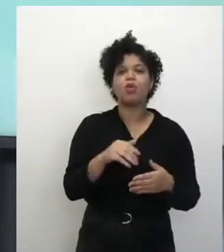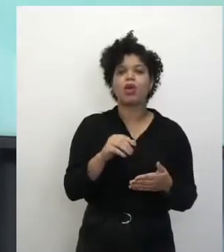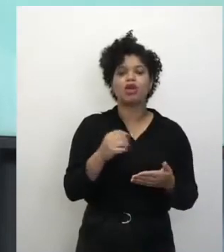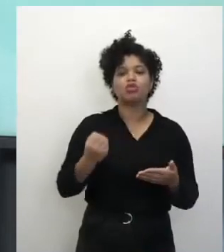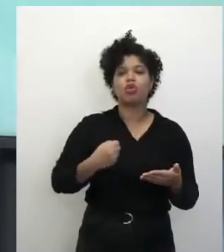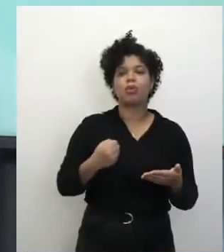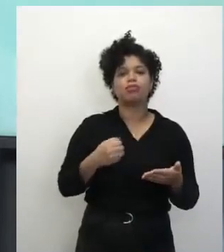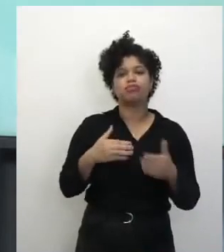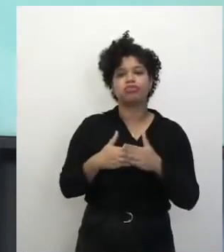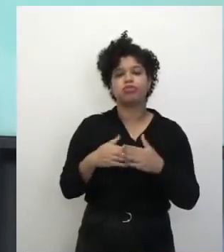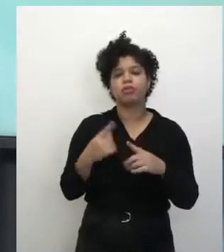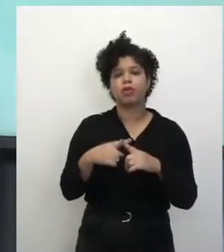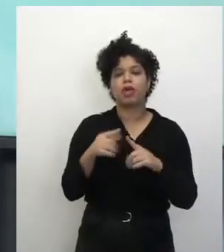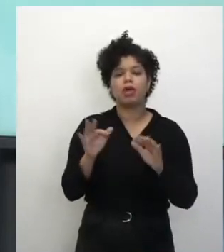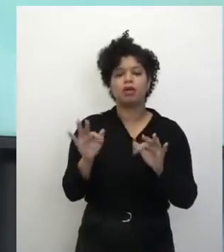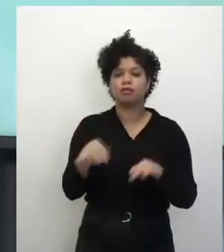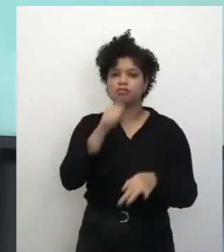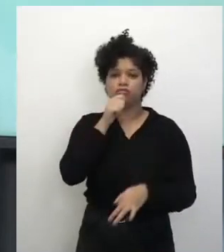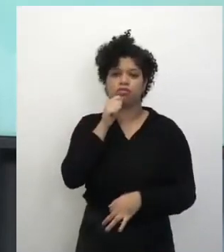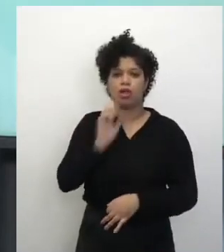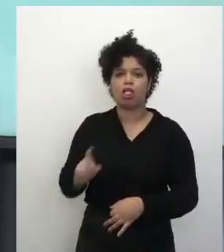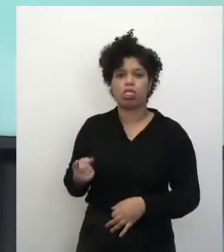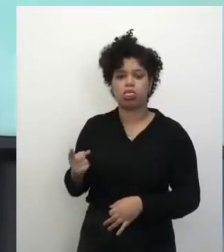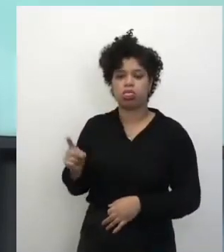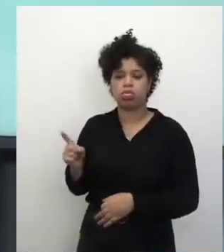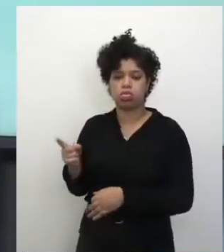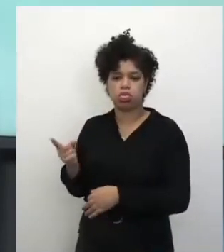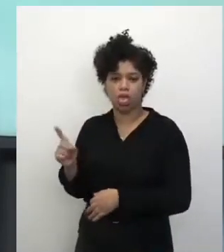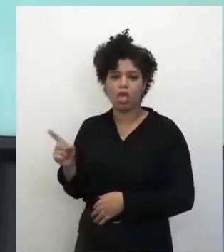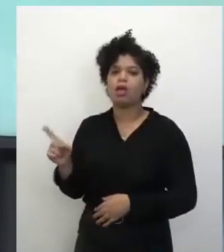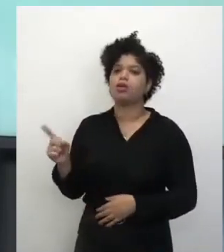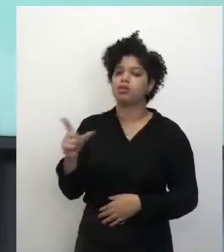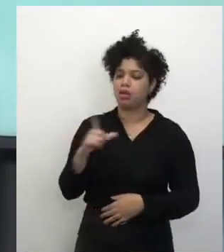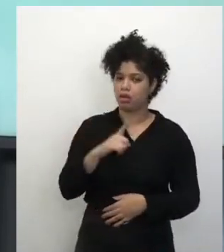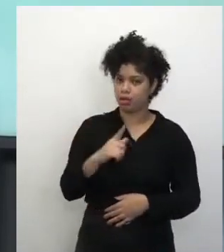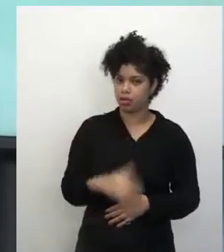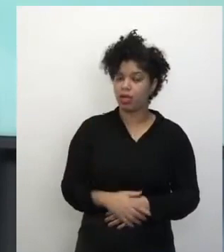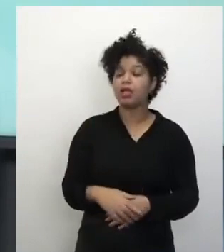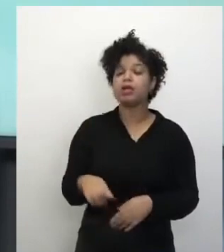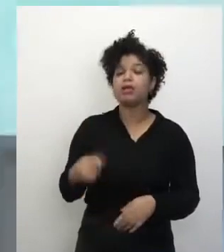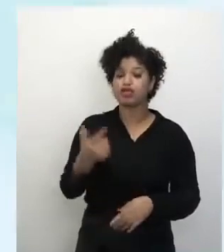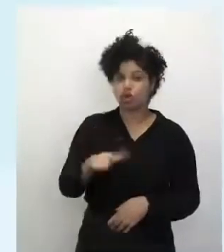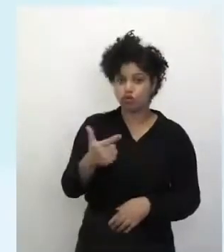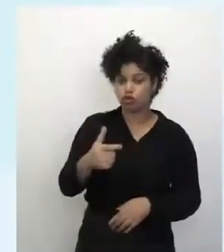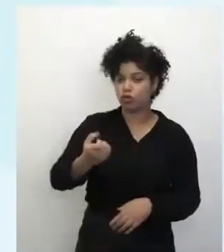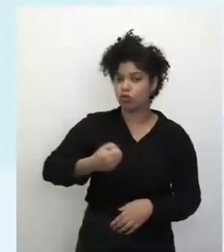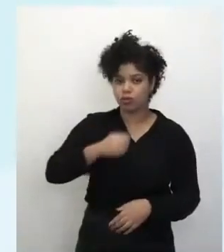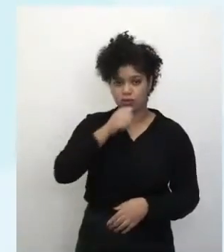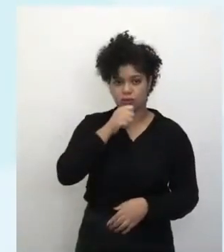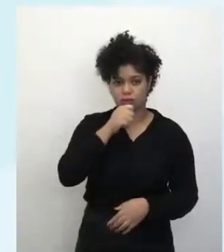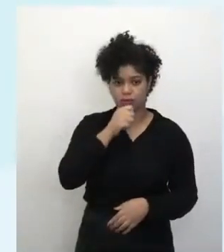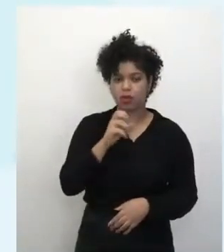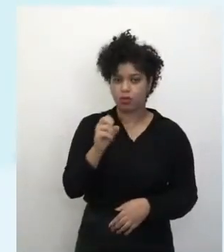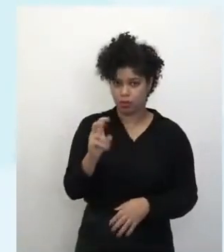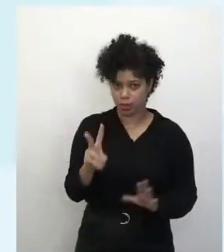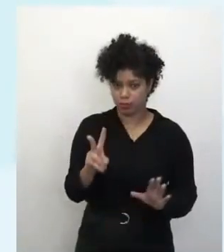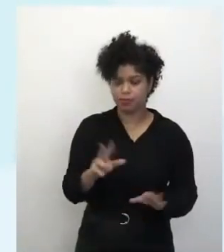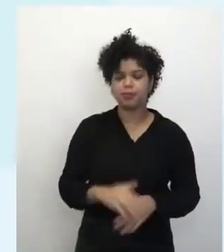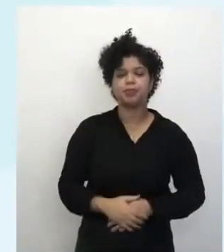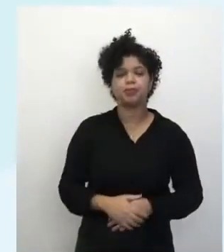na verdade, ele não tem fim. Ele é um decimal infinito e não periódico, tudo bem? Então, esse é